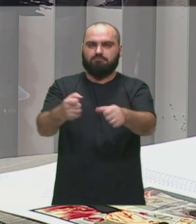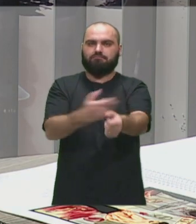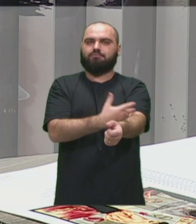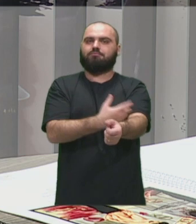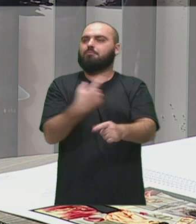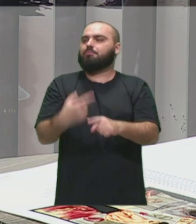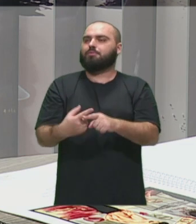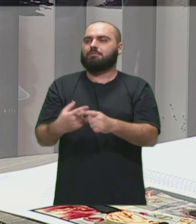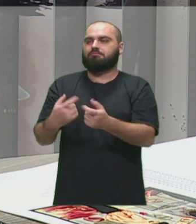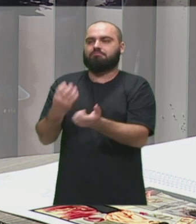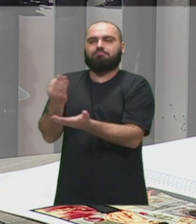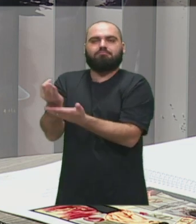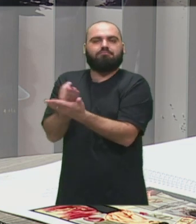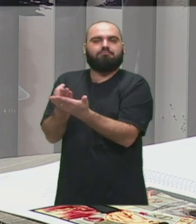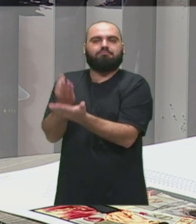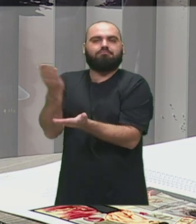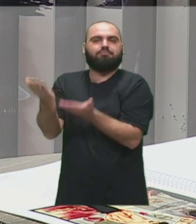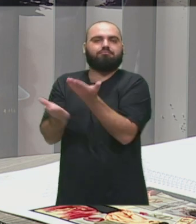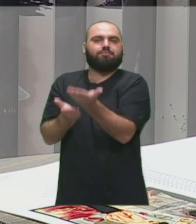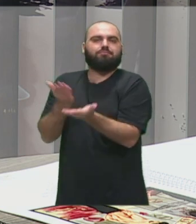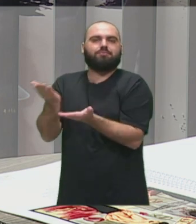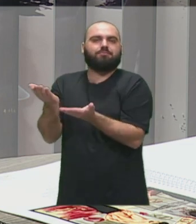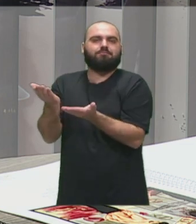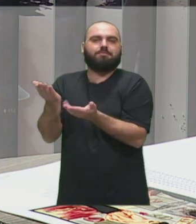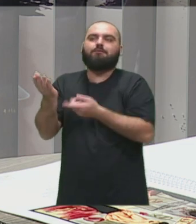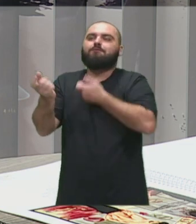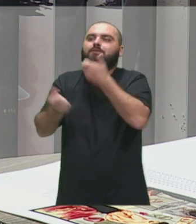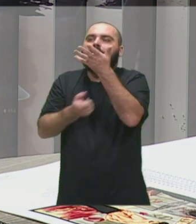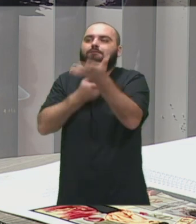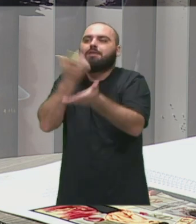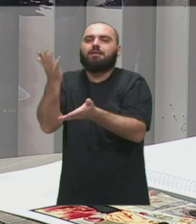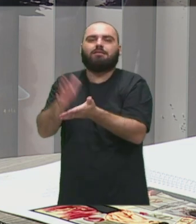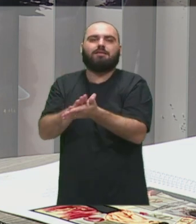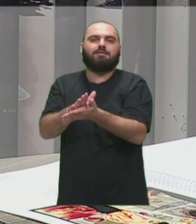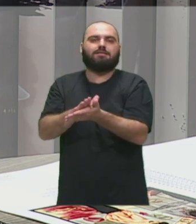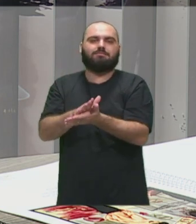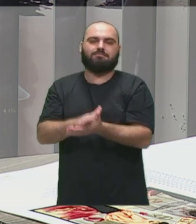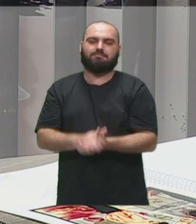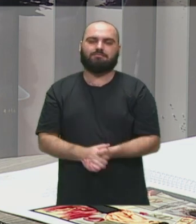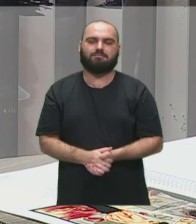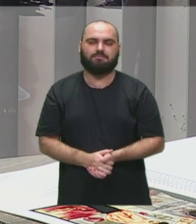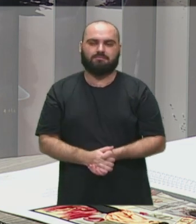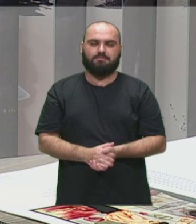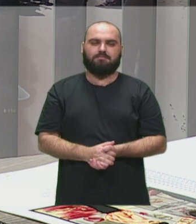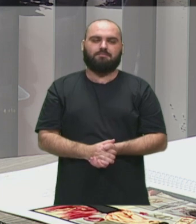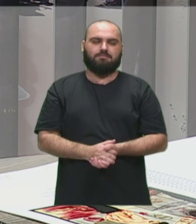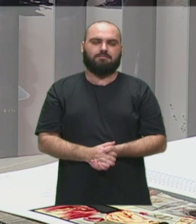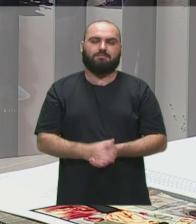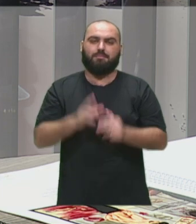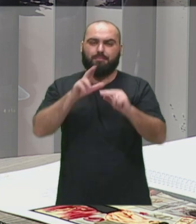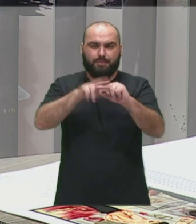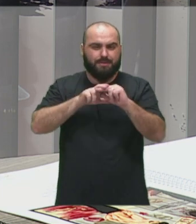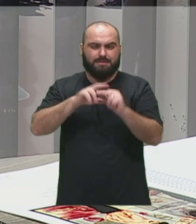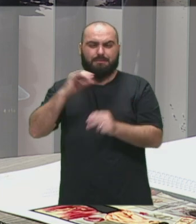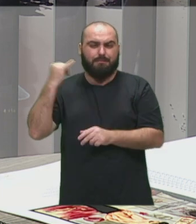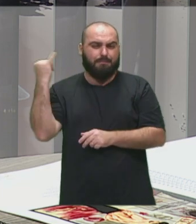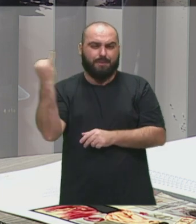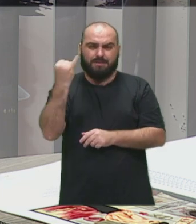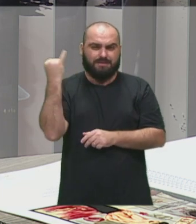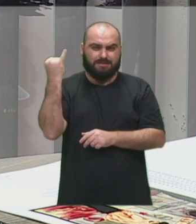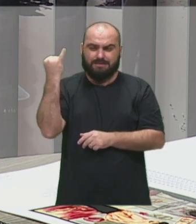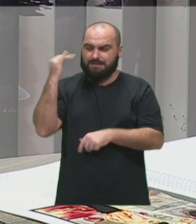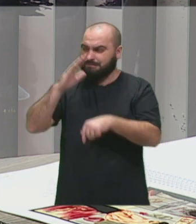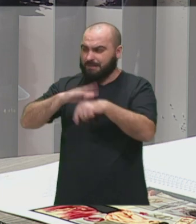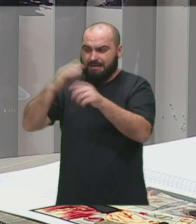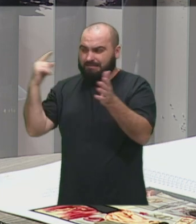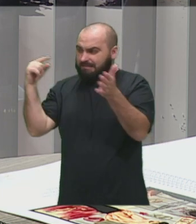não tratou, porque ela não falou, ela não botou para fora. Então, é mais importante do que denunciar é